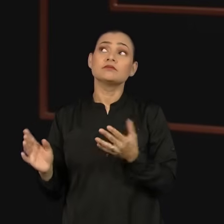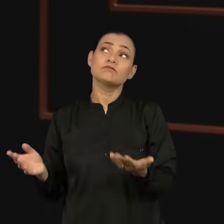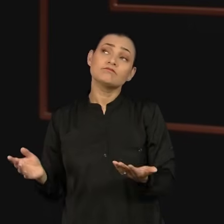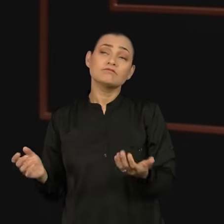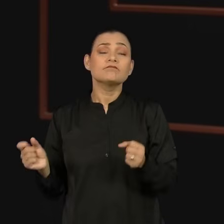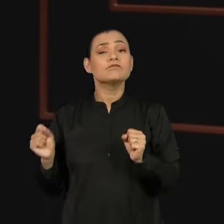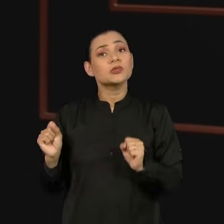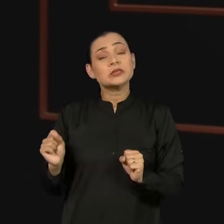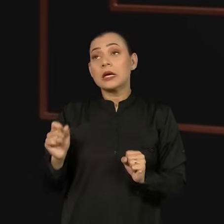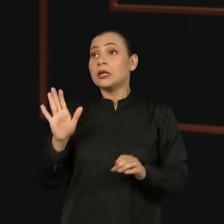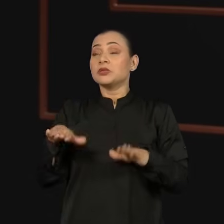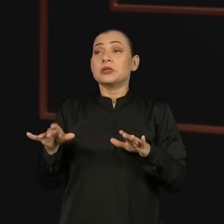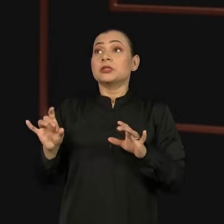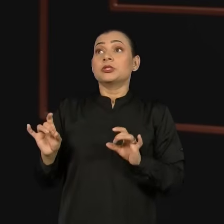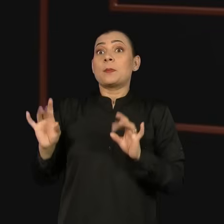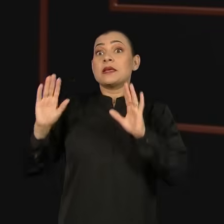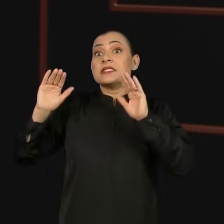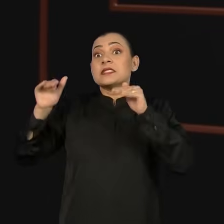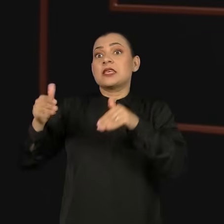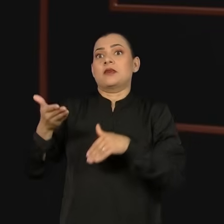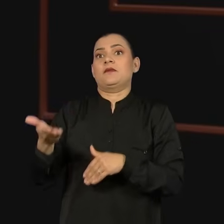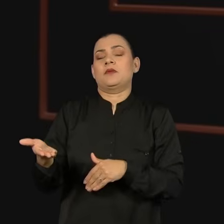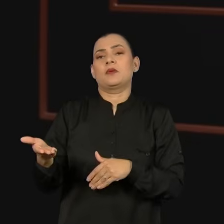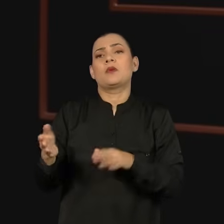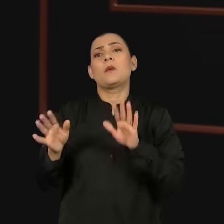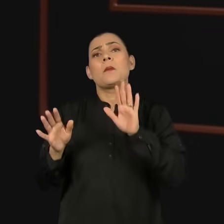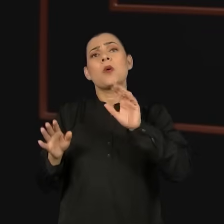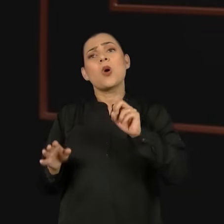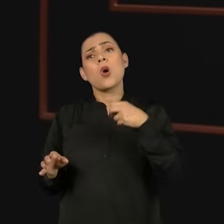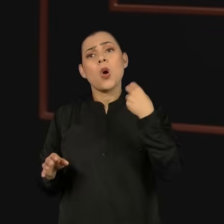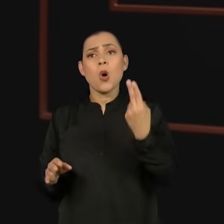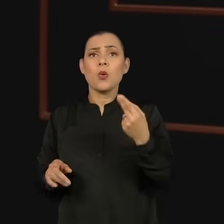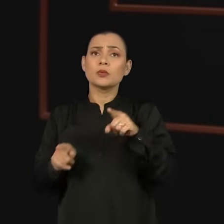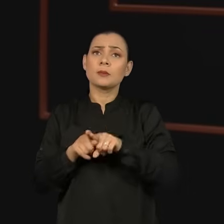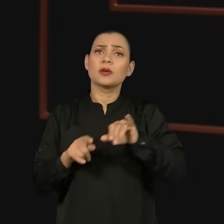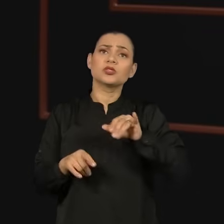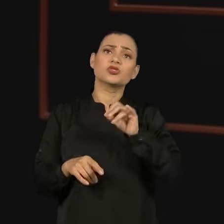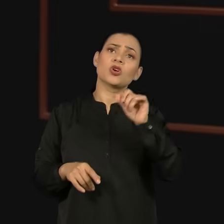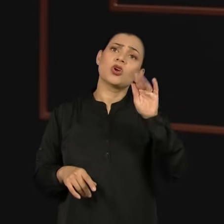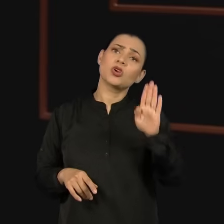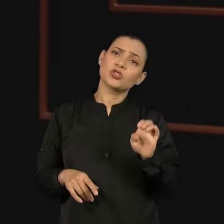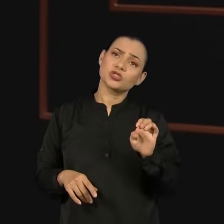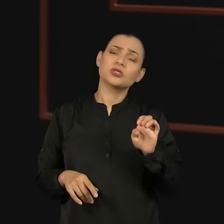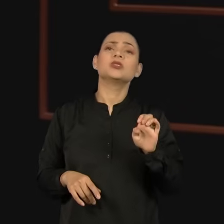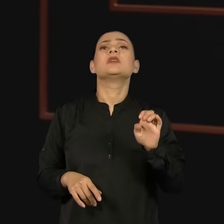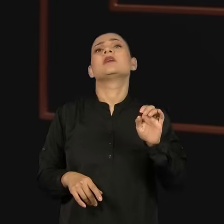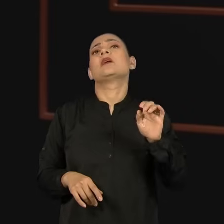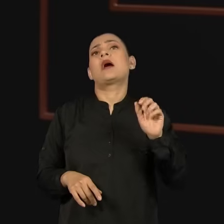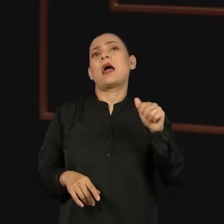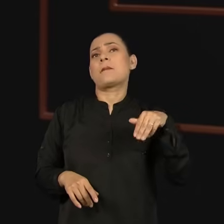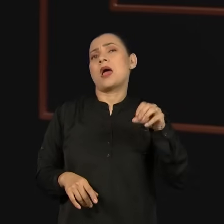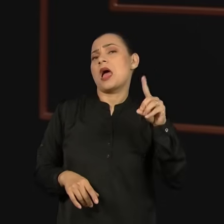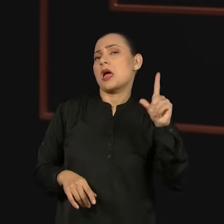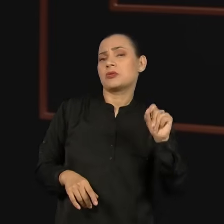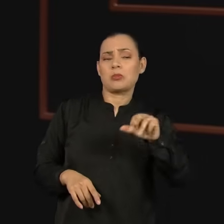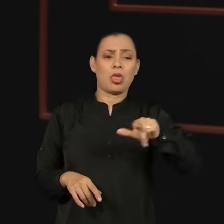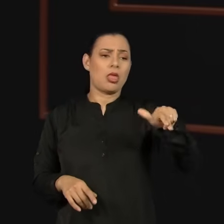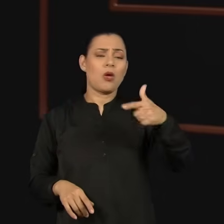né, uma coisa muito especial, que ganhe prêmio, ou que seja Jorge Amado, etc. Né? Depois